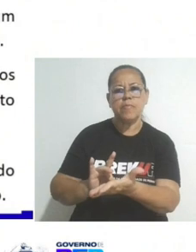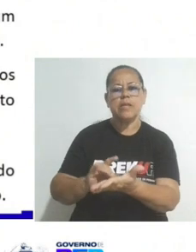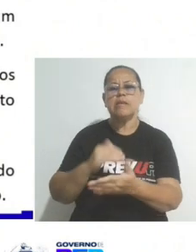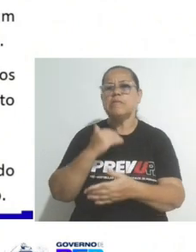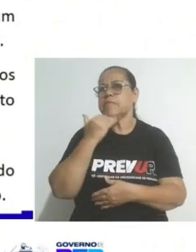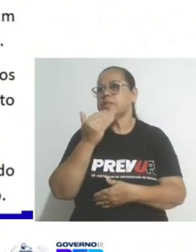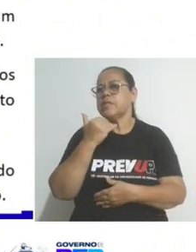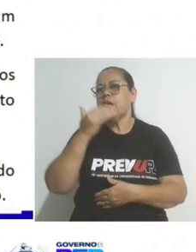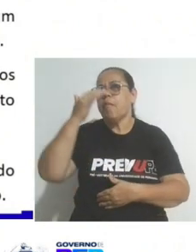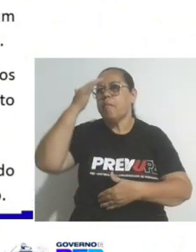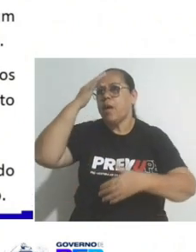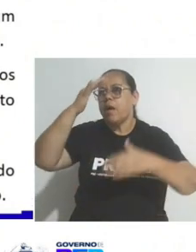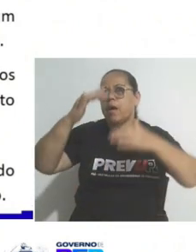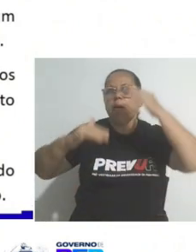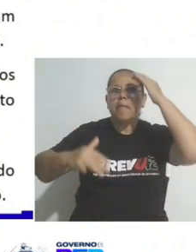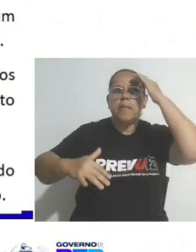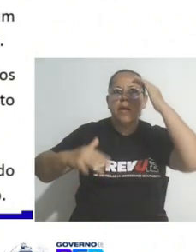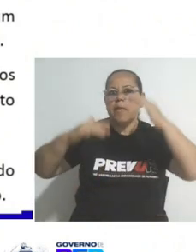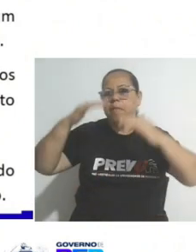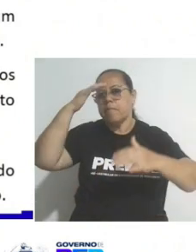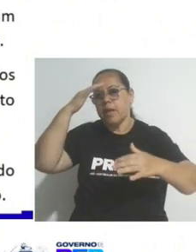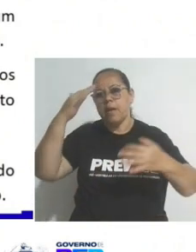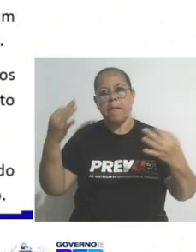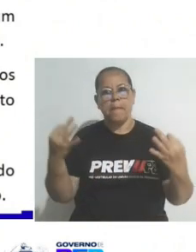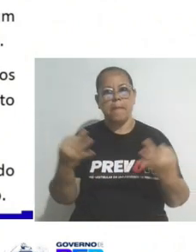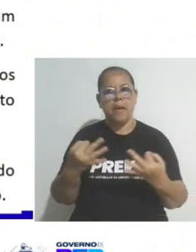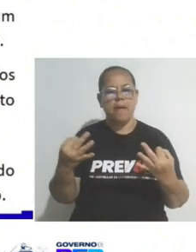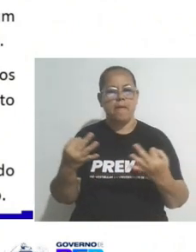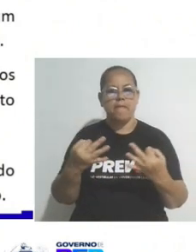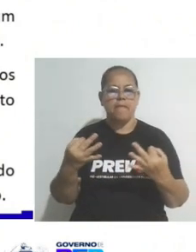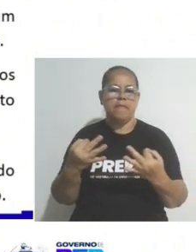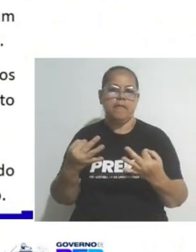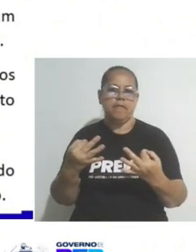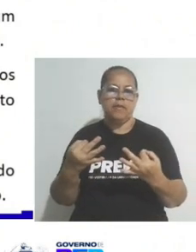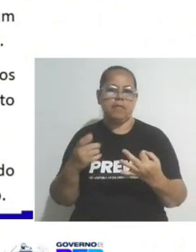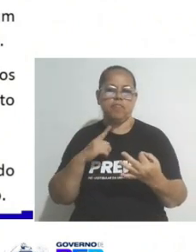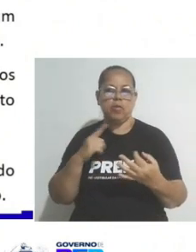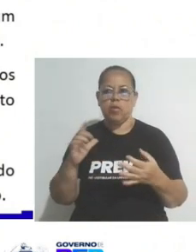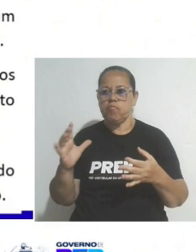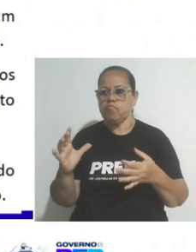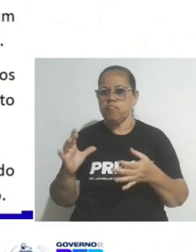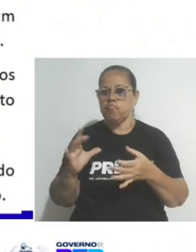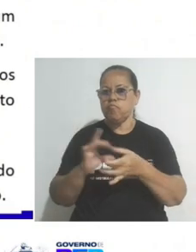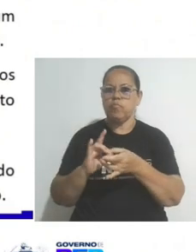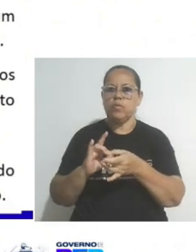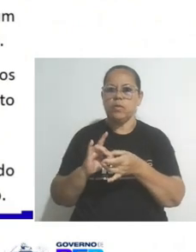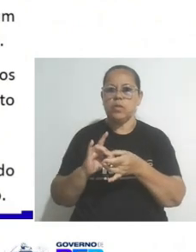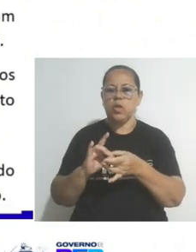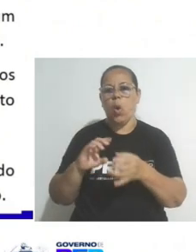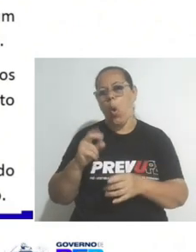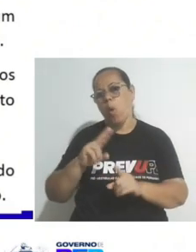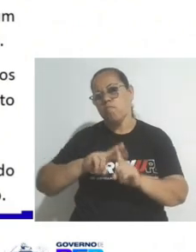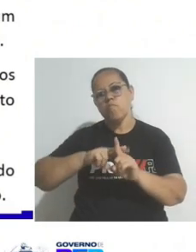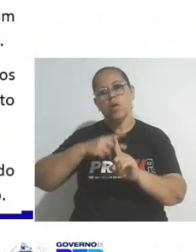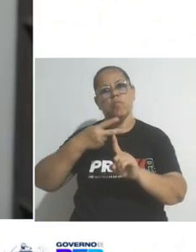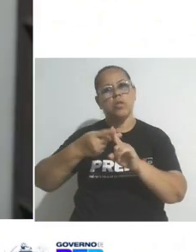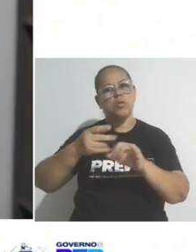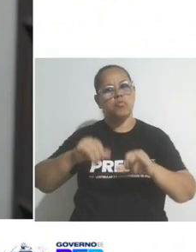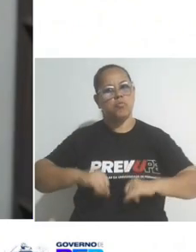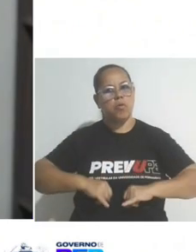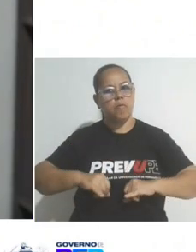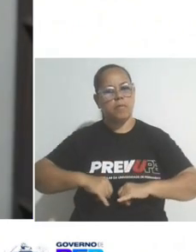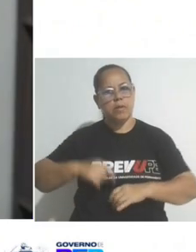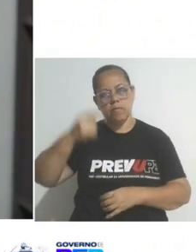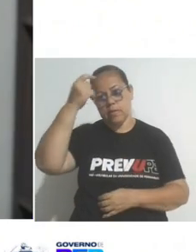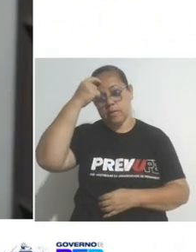criar imaginários perfeitos não guardando qualquer ligação com o aumento de sofrimento psíquico pelo